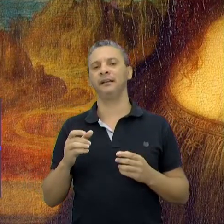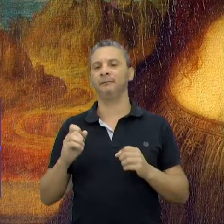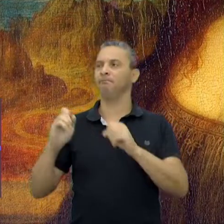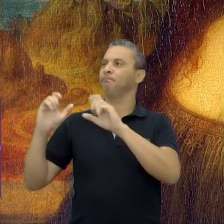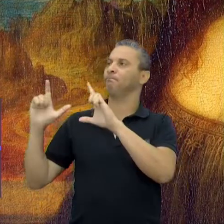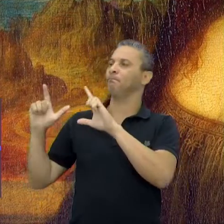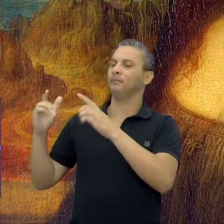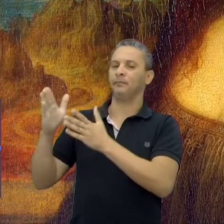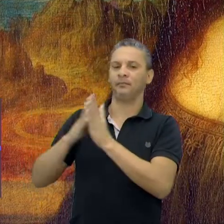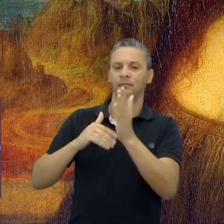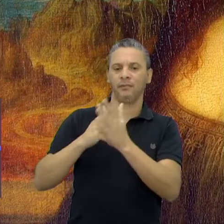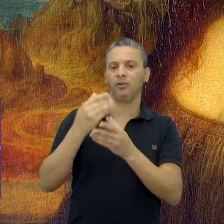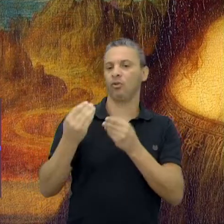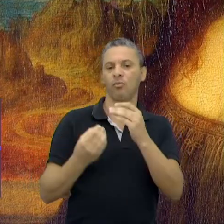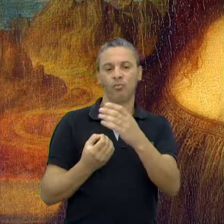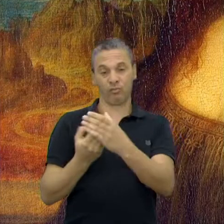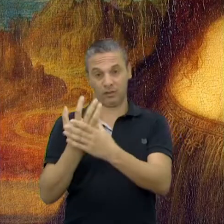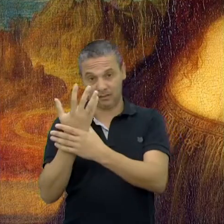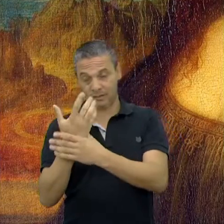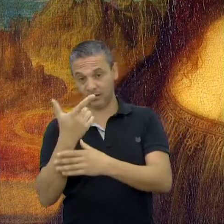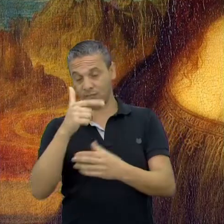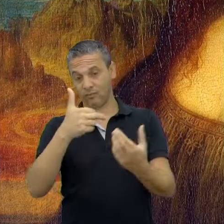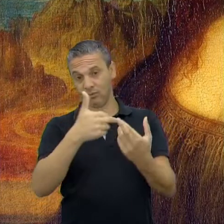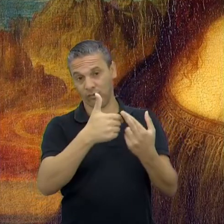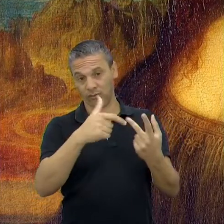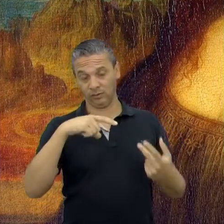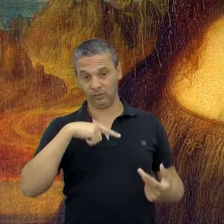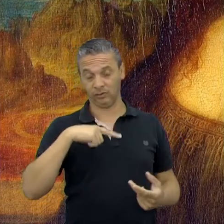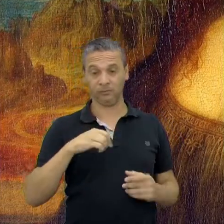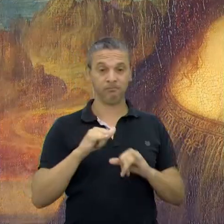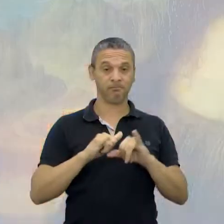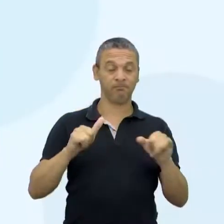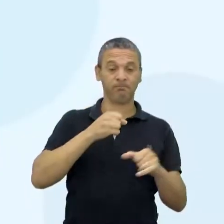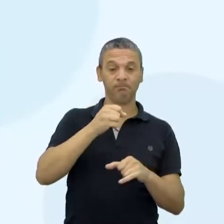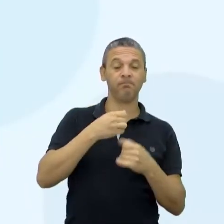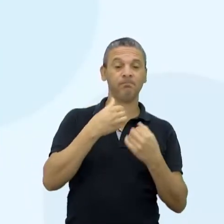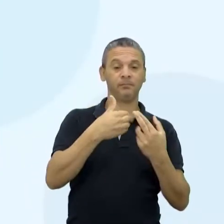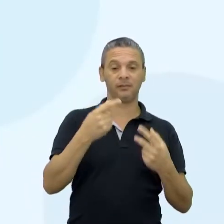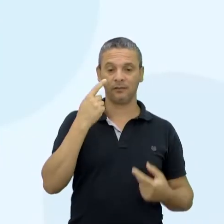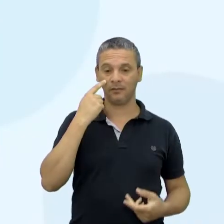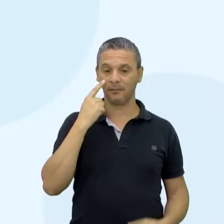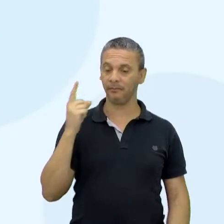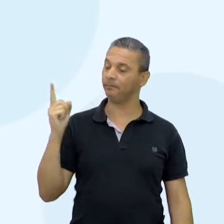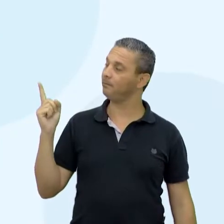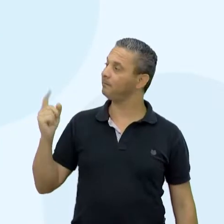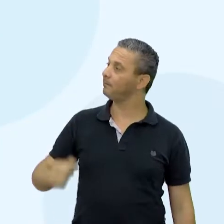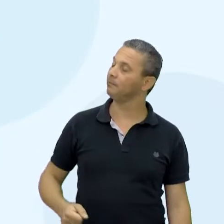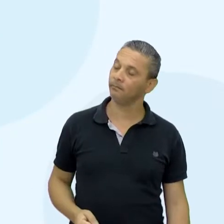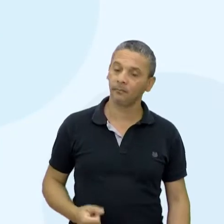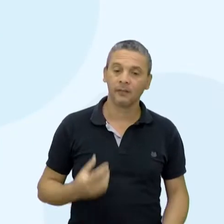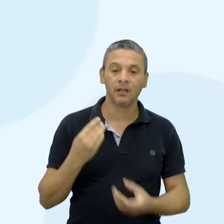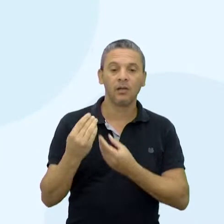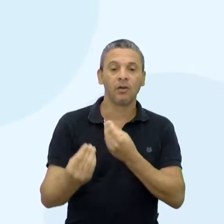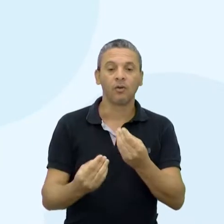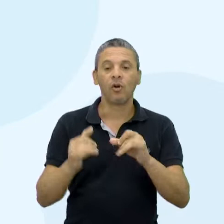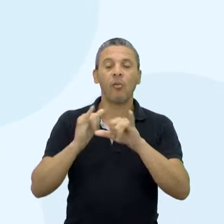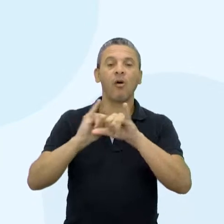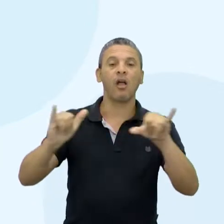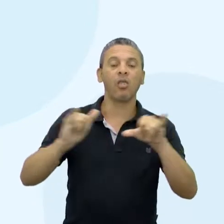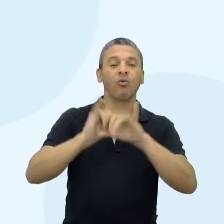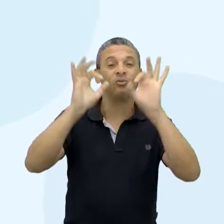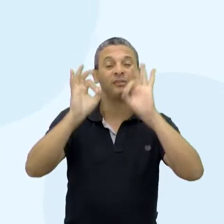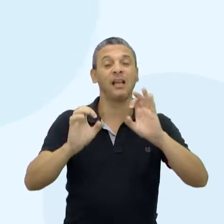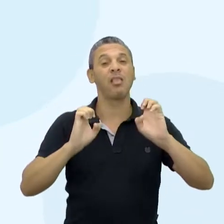Mona Lisa em uma criação de uma propaganda e publicidade? Na tela para vocês, recriando anúncios de forma